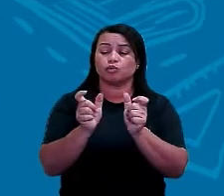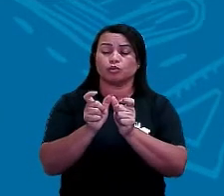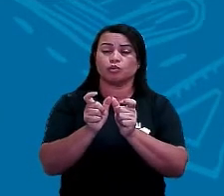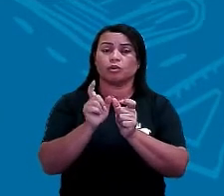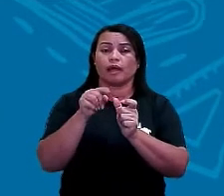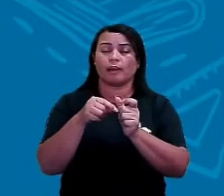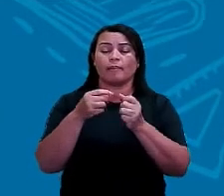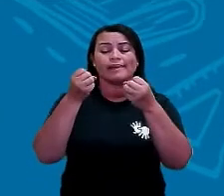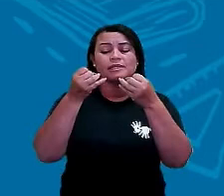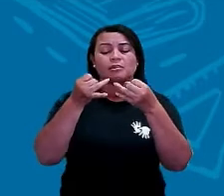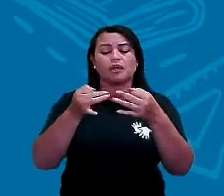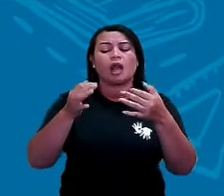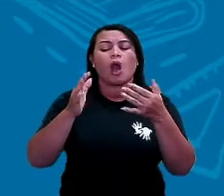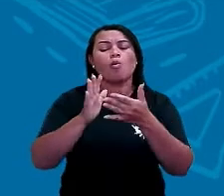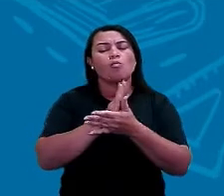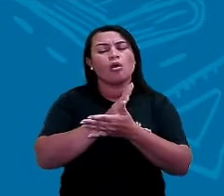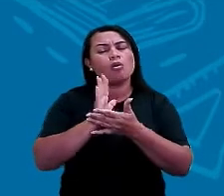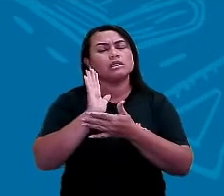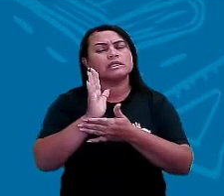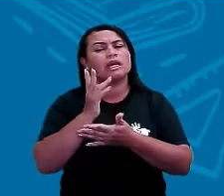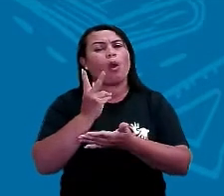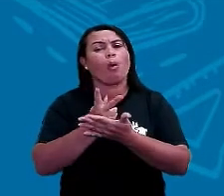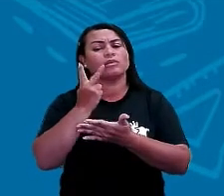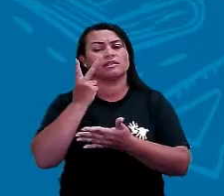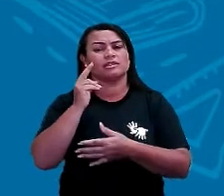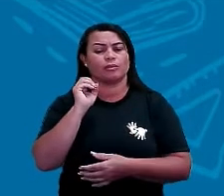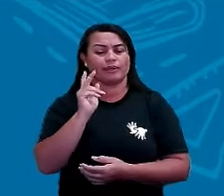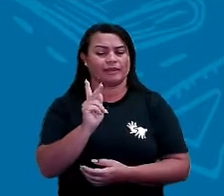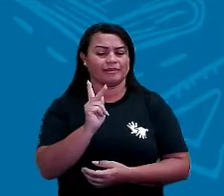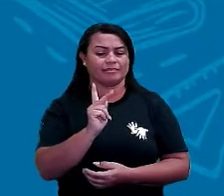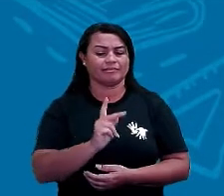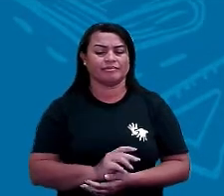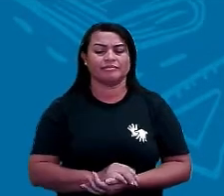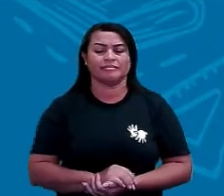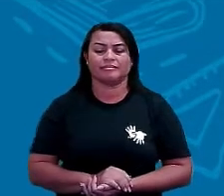gente explicar algo que aconteceu, ok?